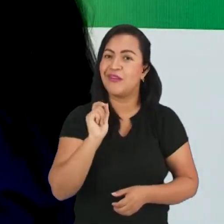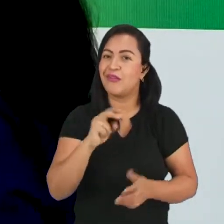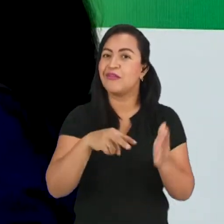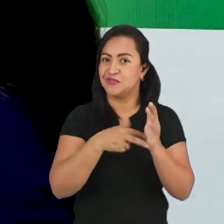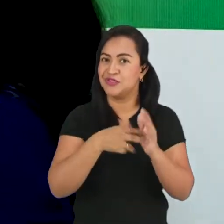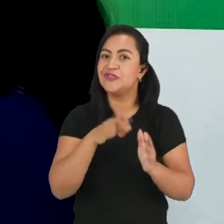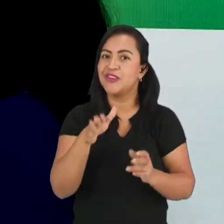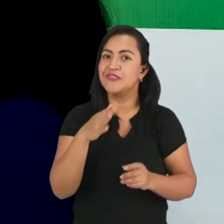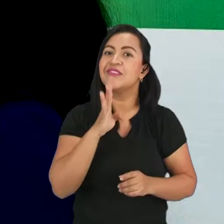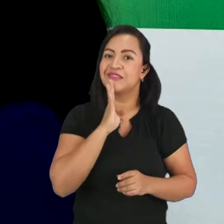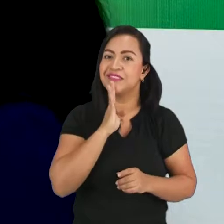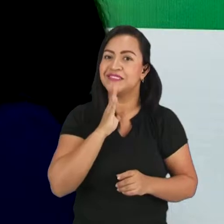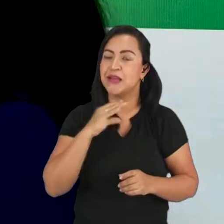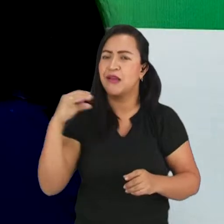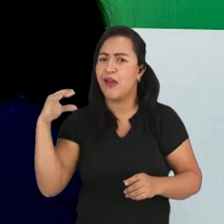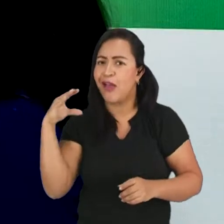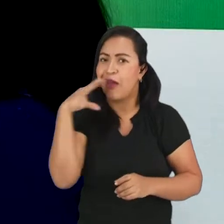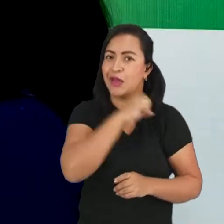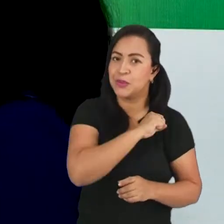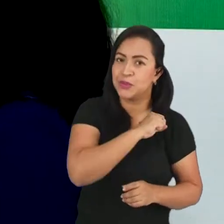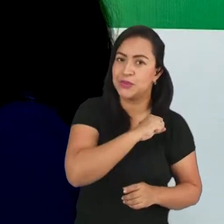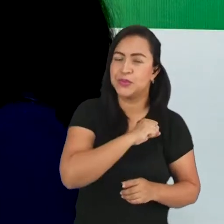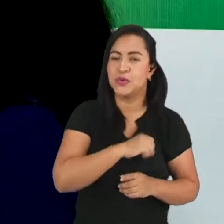né? Fecho